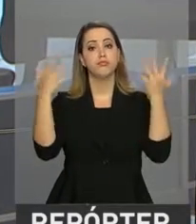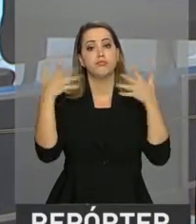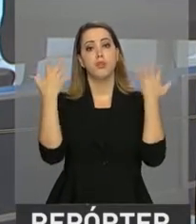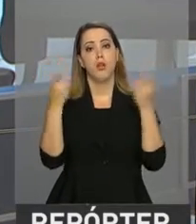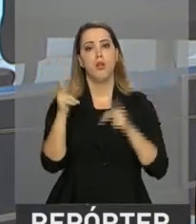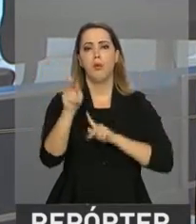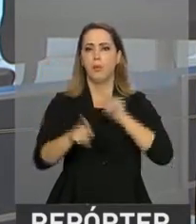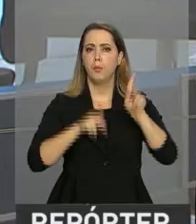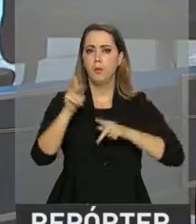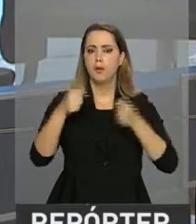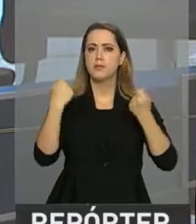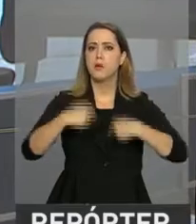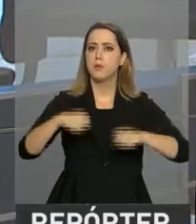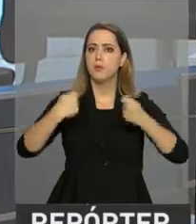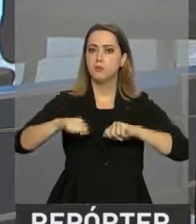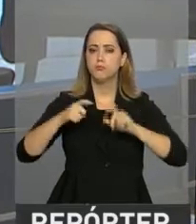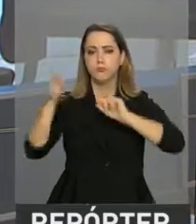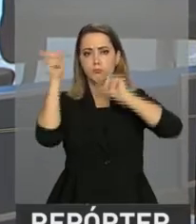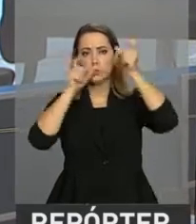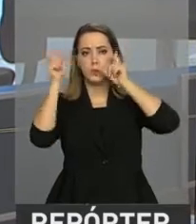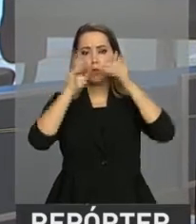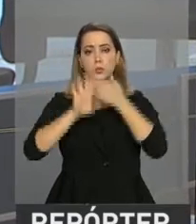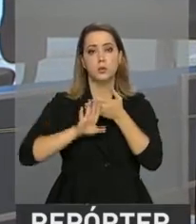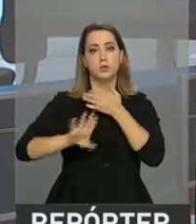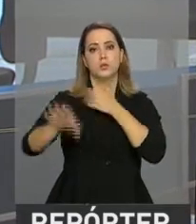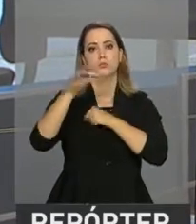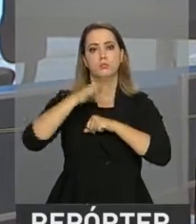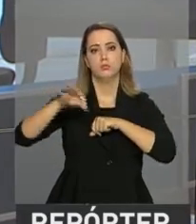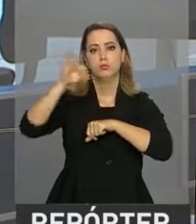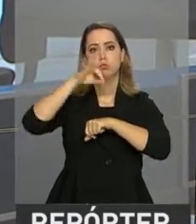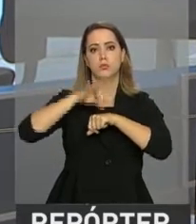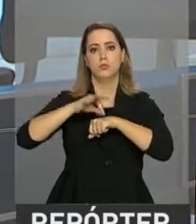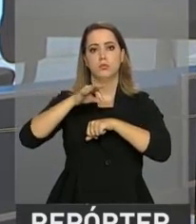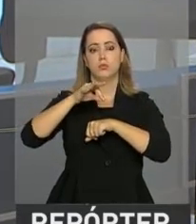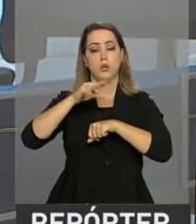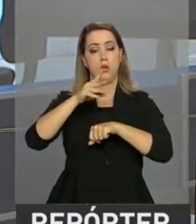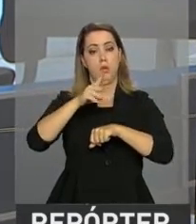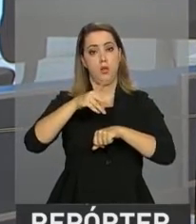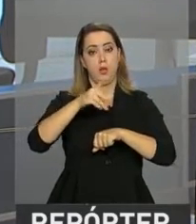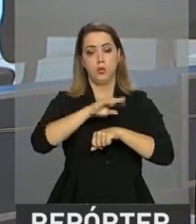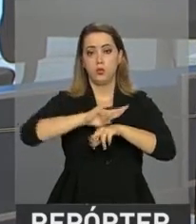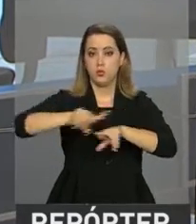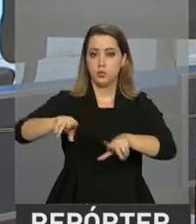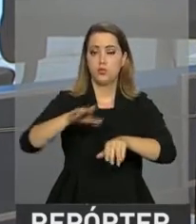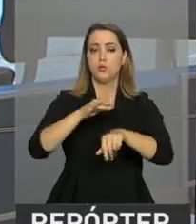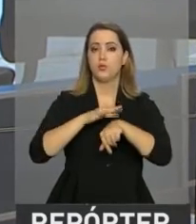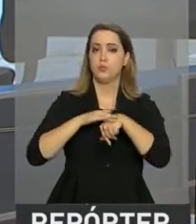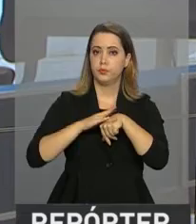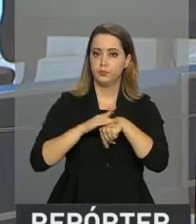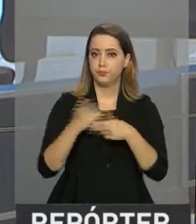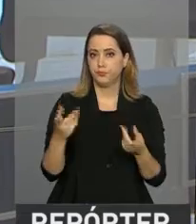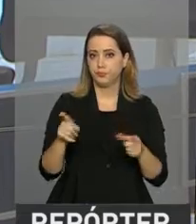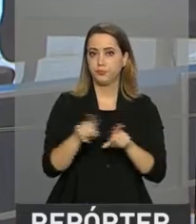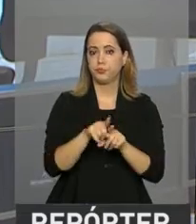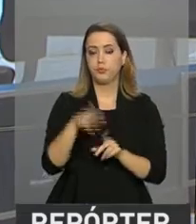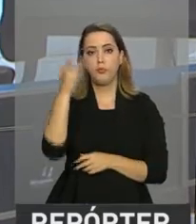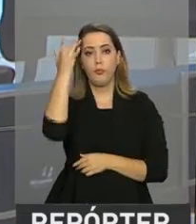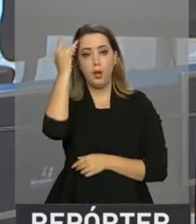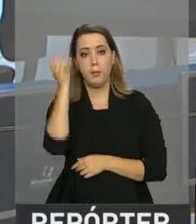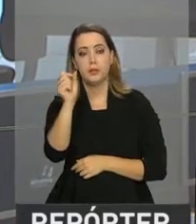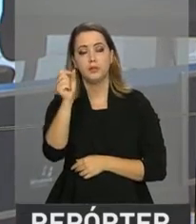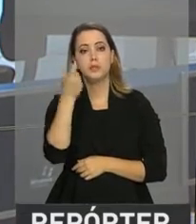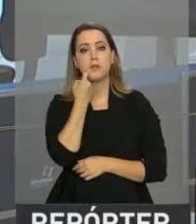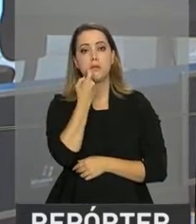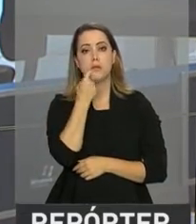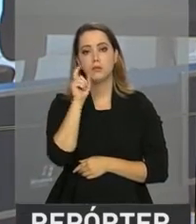deve ter ainda mais atenção no combate ao mosquito transmissor da dengue zica e chico cunha e amanhã sexta feira é dia